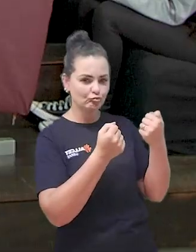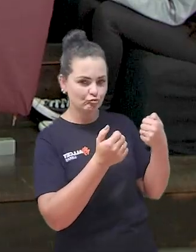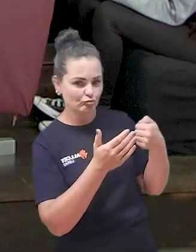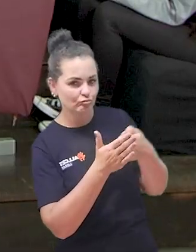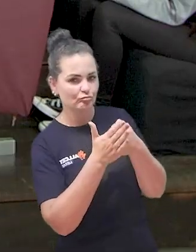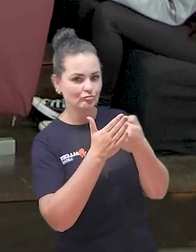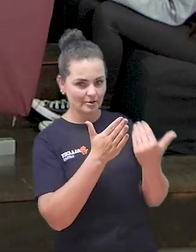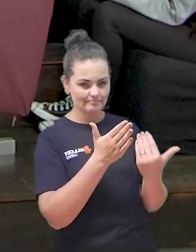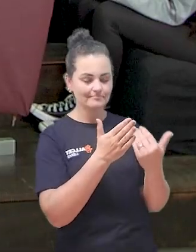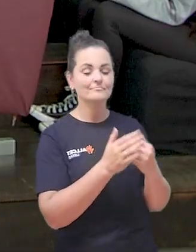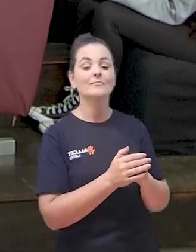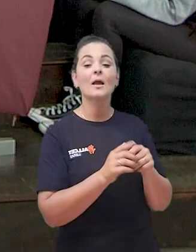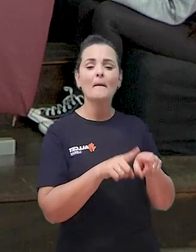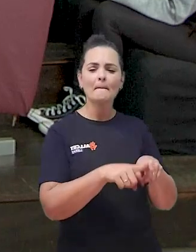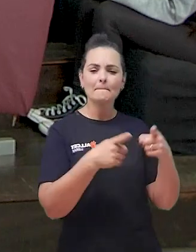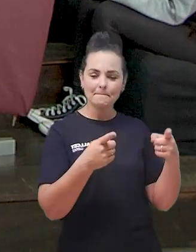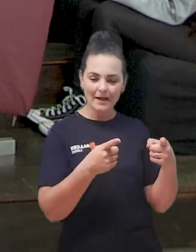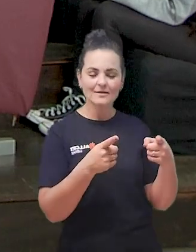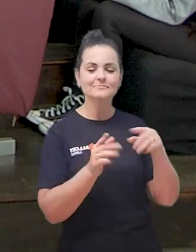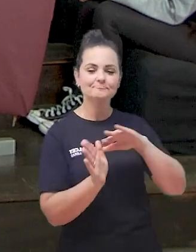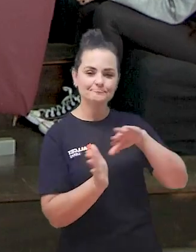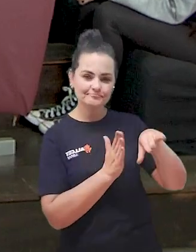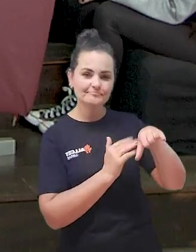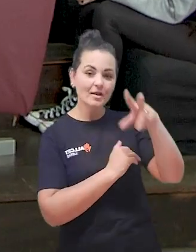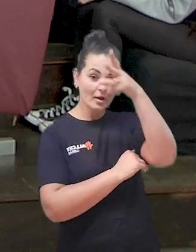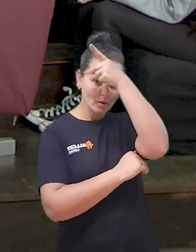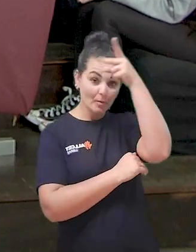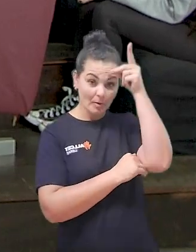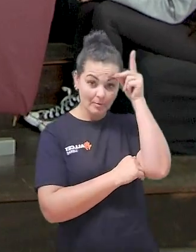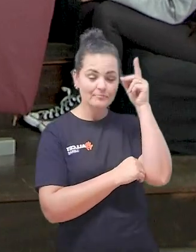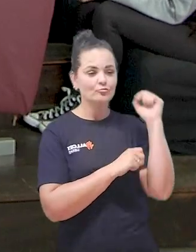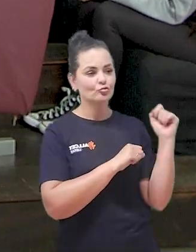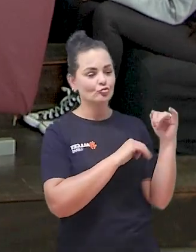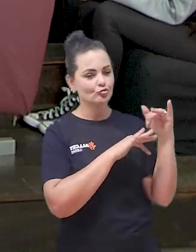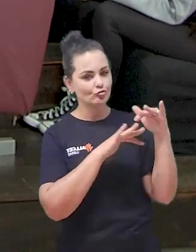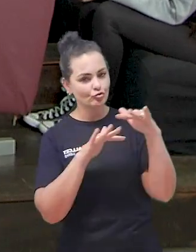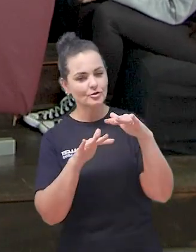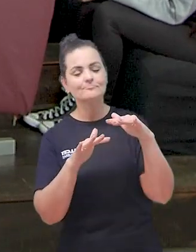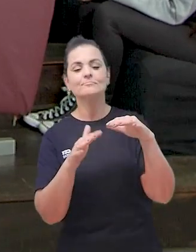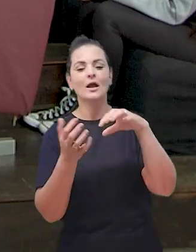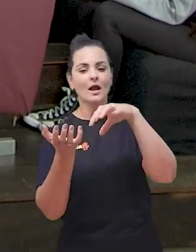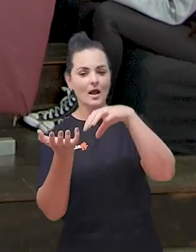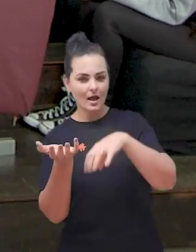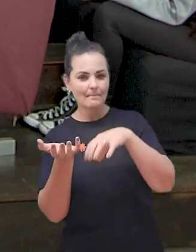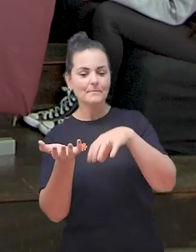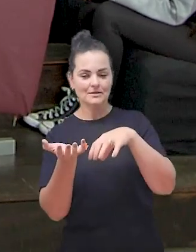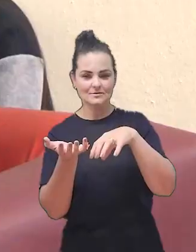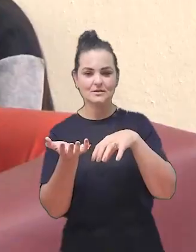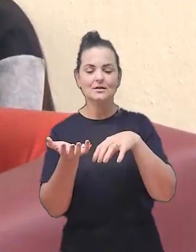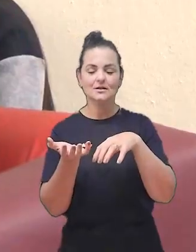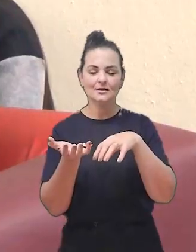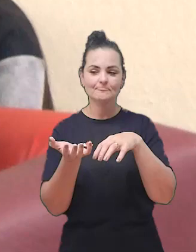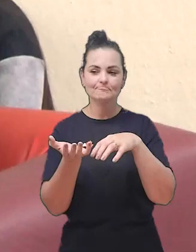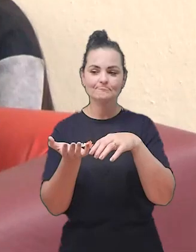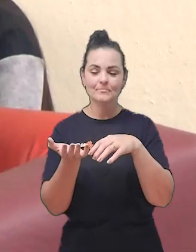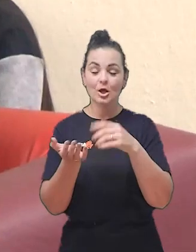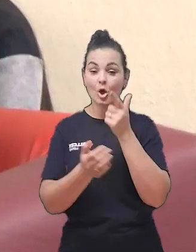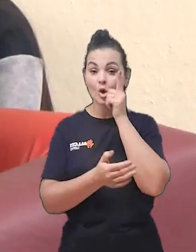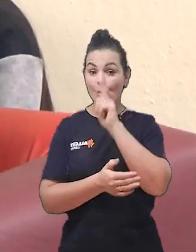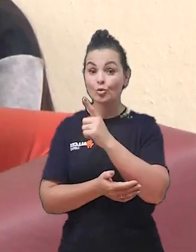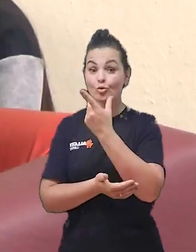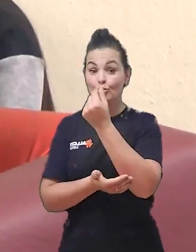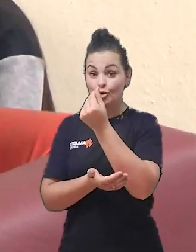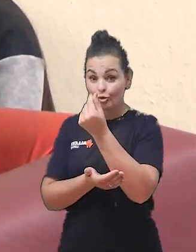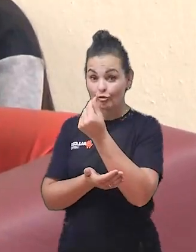Ele foi a Brasília, trouxe um valor, nós vamos fazer. Então, isso foi uma vitória muito